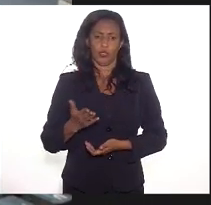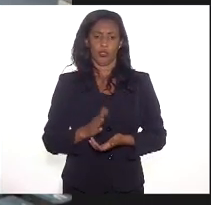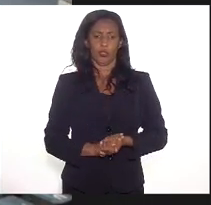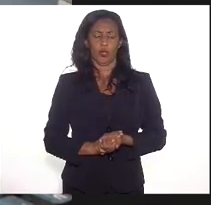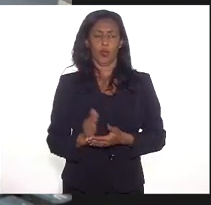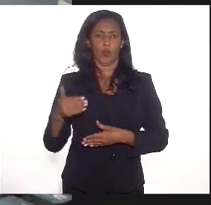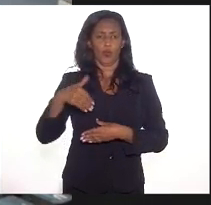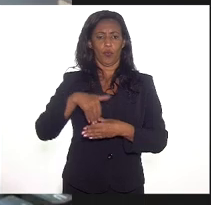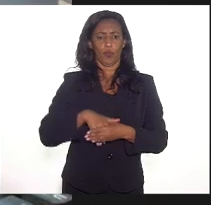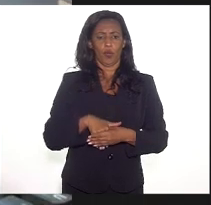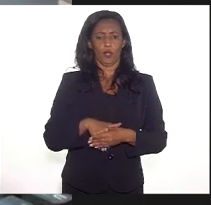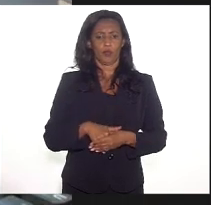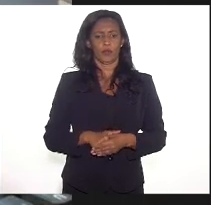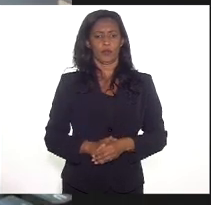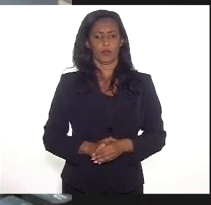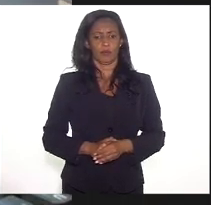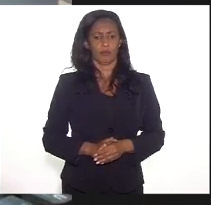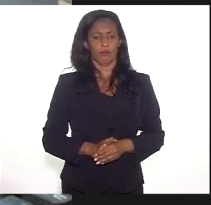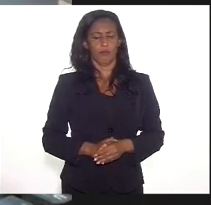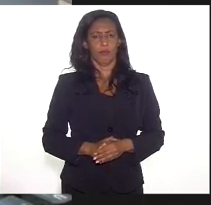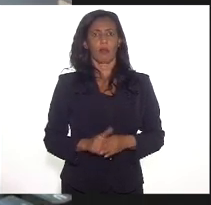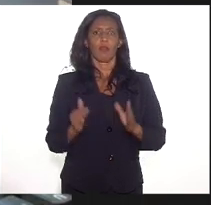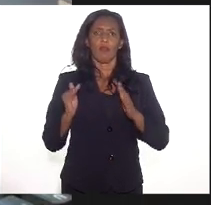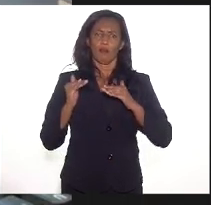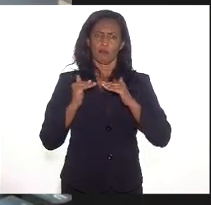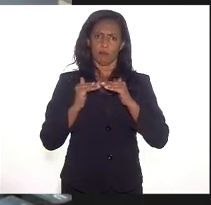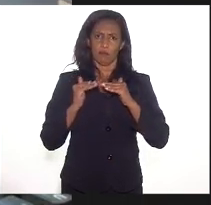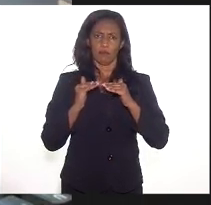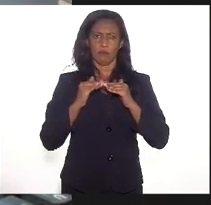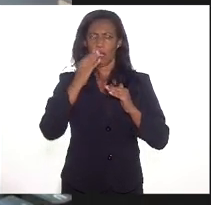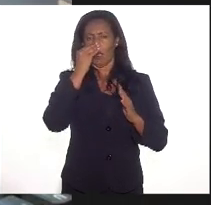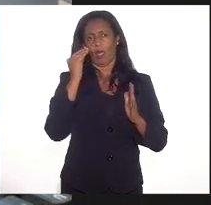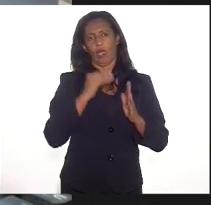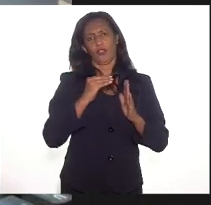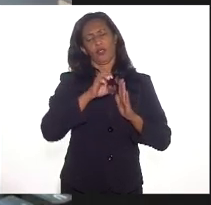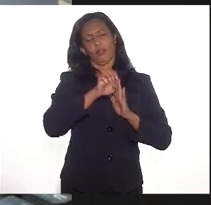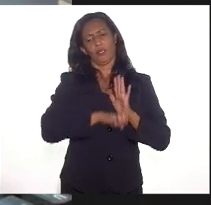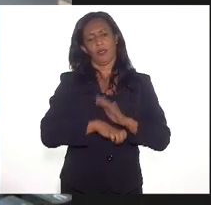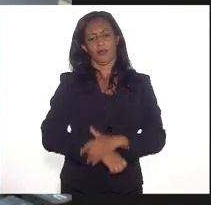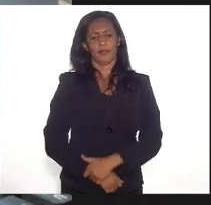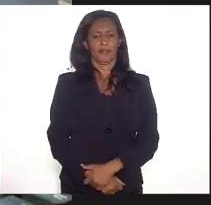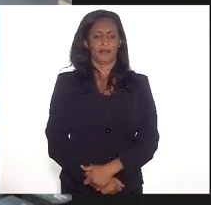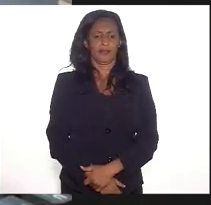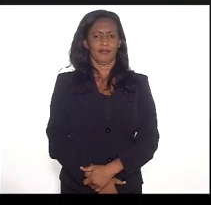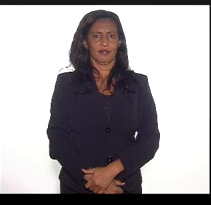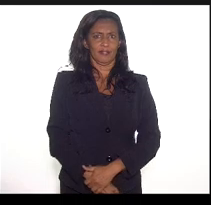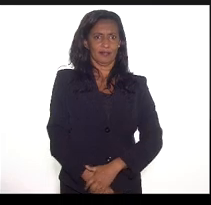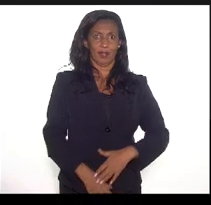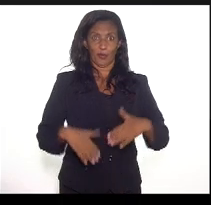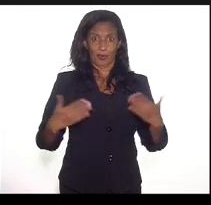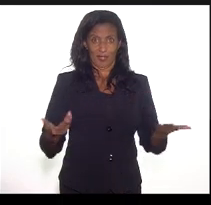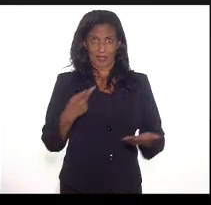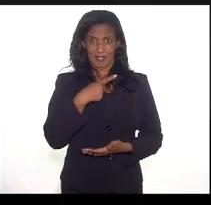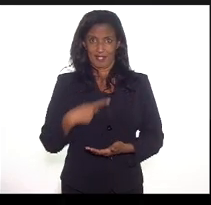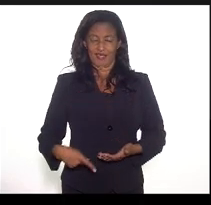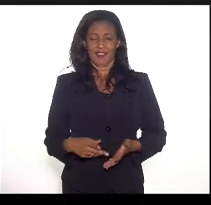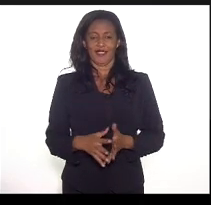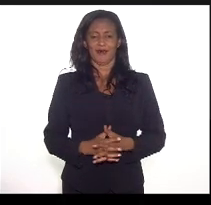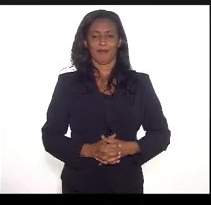o voto favorável a rejeição dessa emenda. Não é assim, senhor presidente? É verdade.